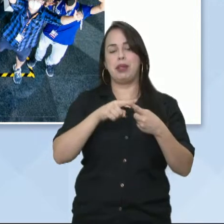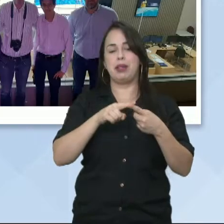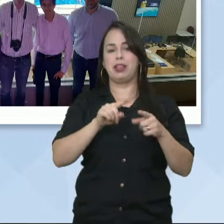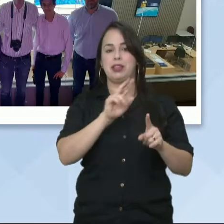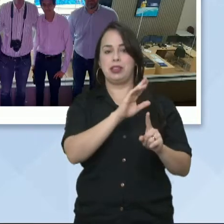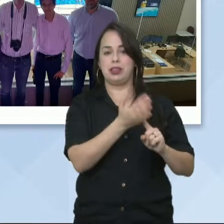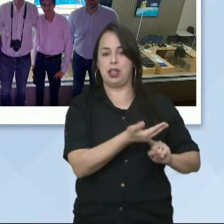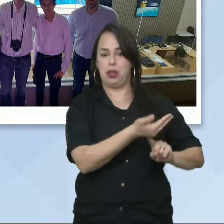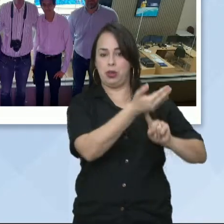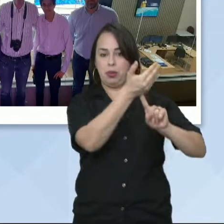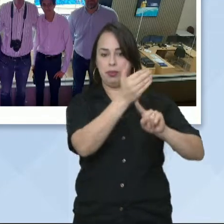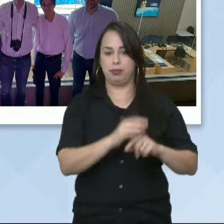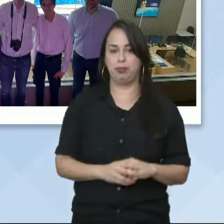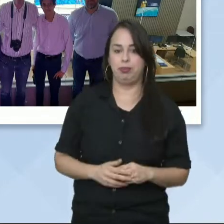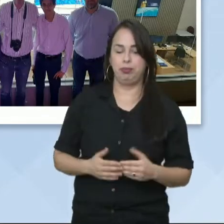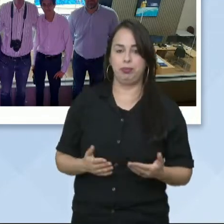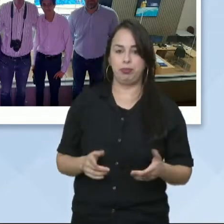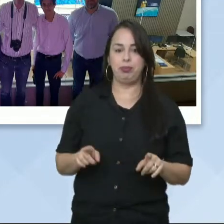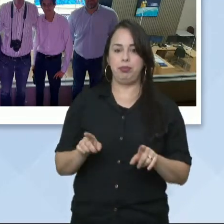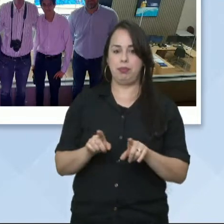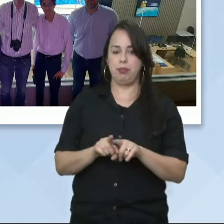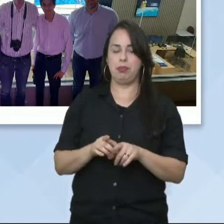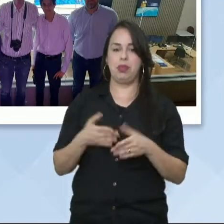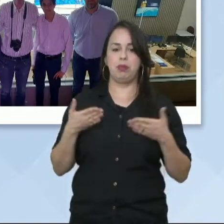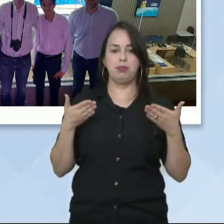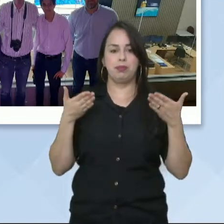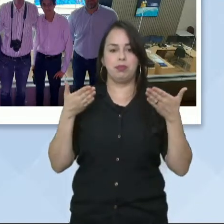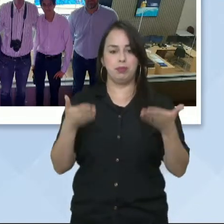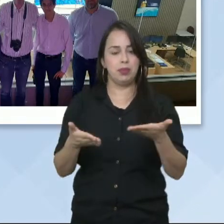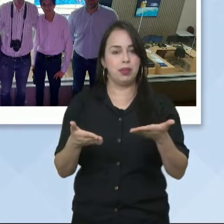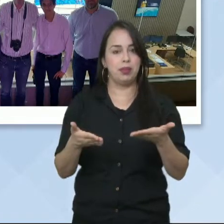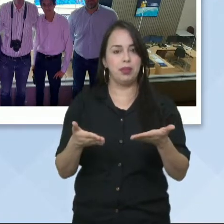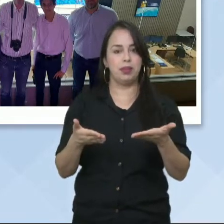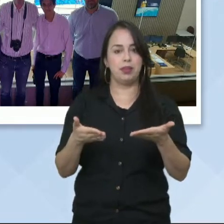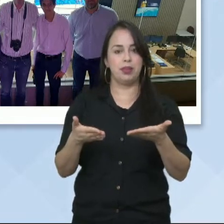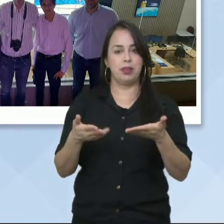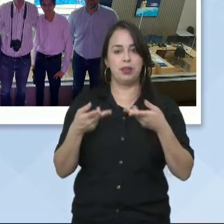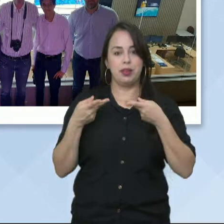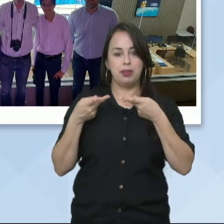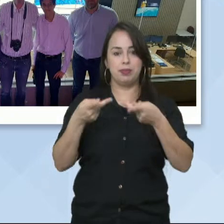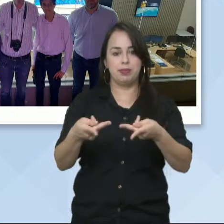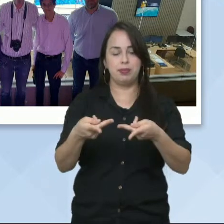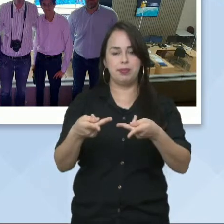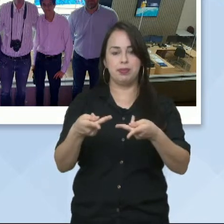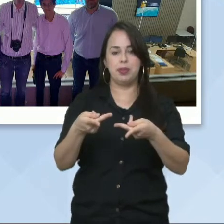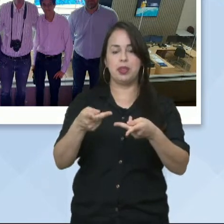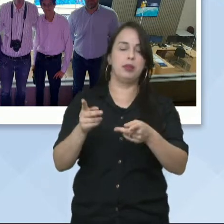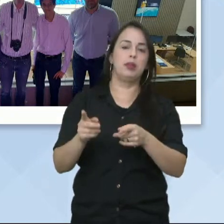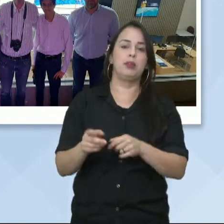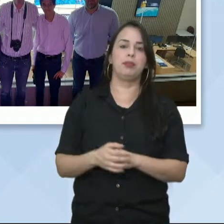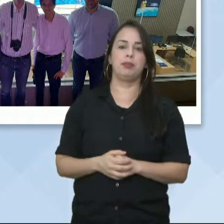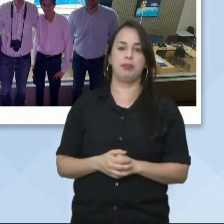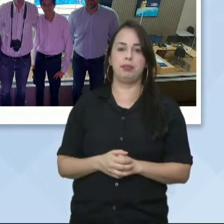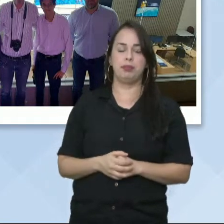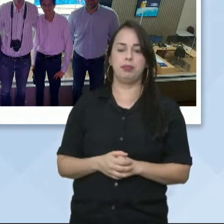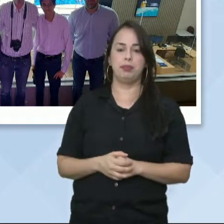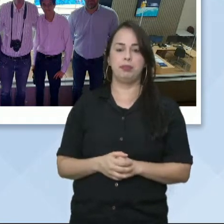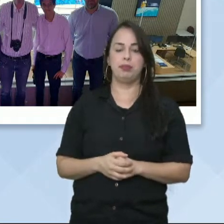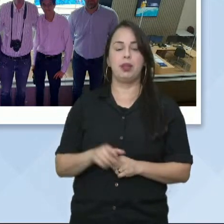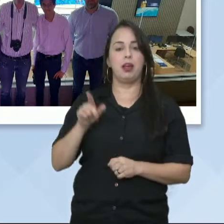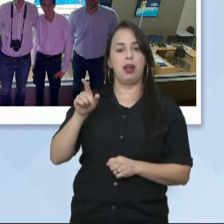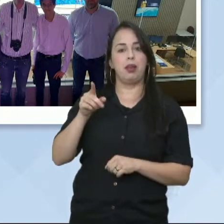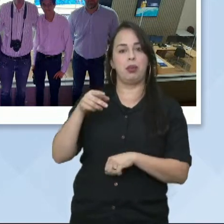pode passar. Nós estivemos ontem conhecendo lá e visitando também o Centro de Rastreio e Controle do